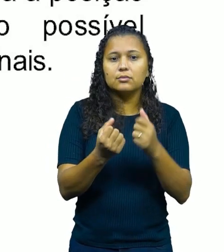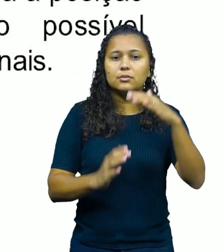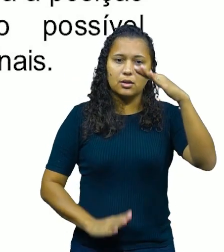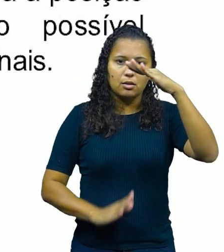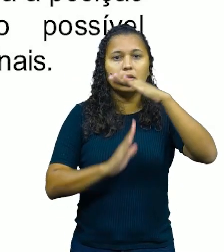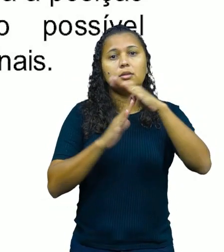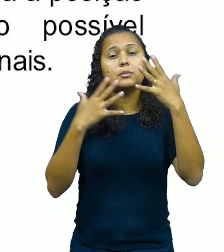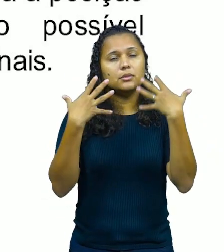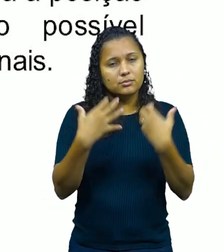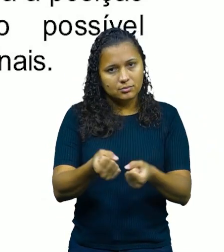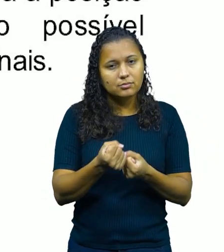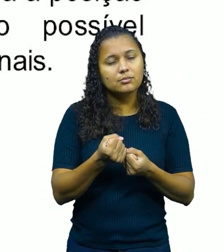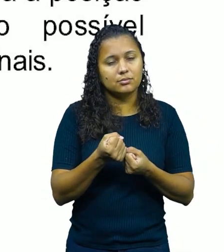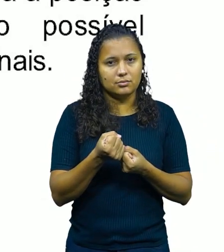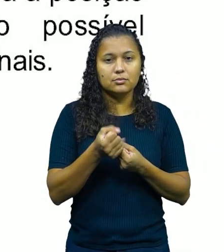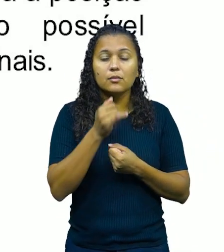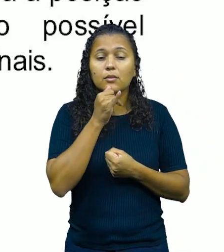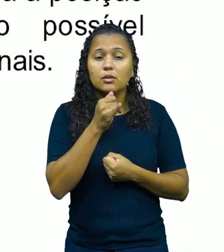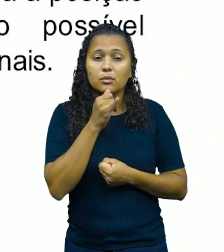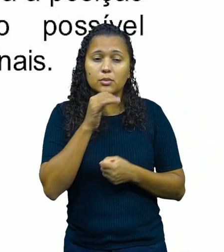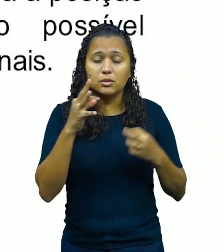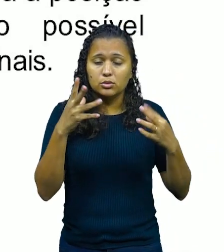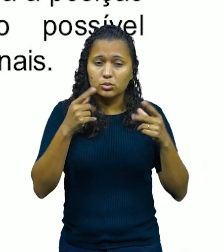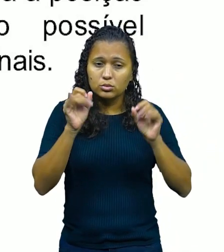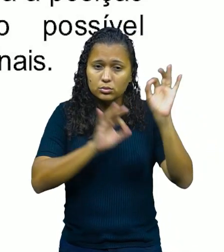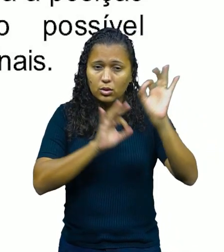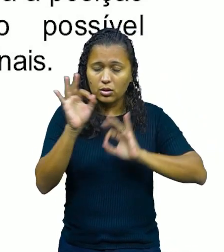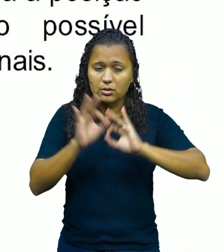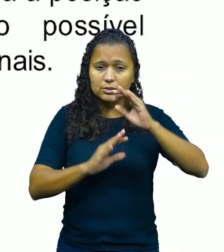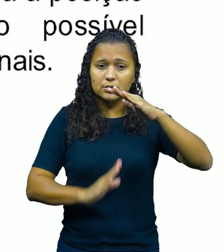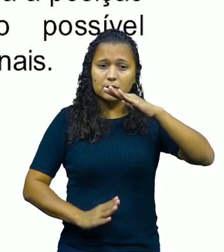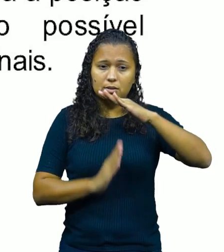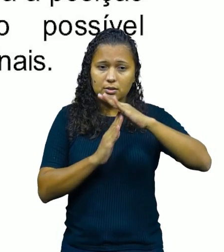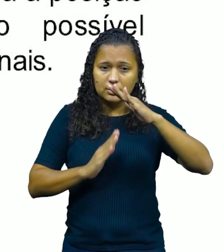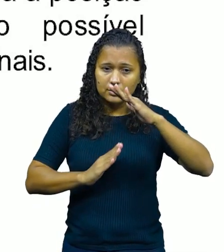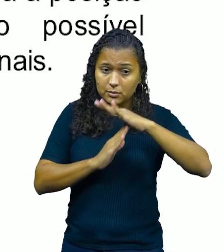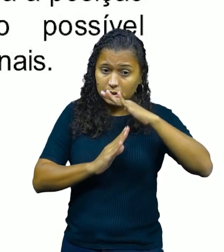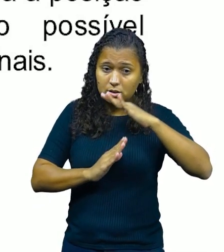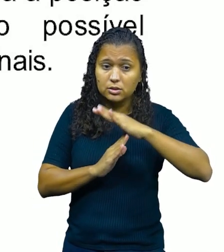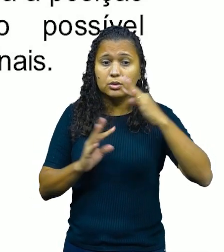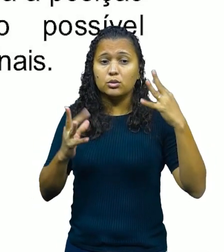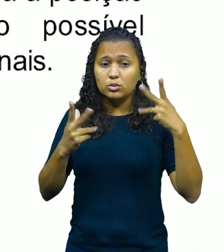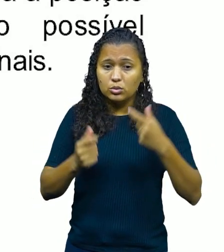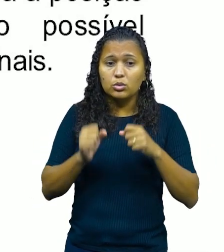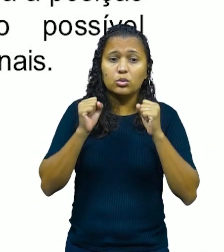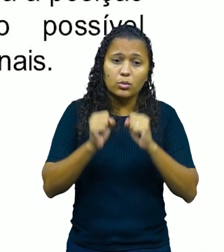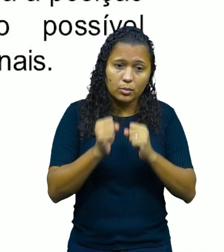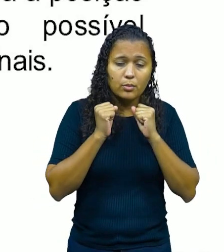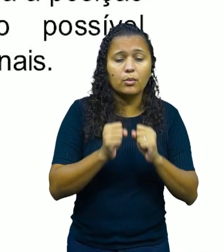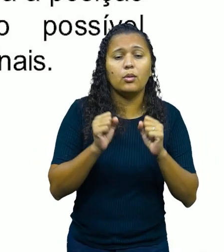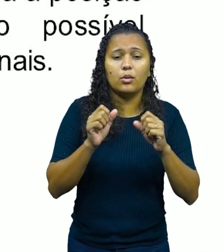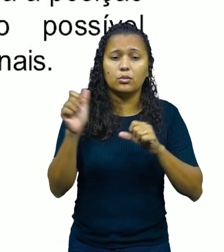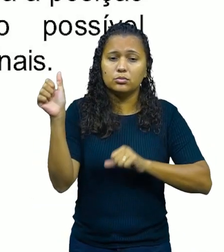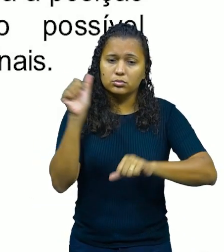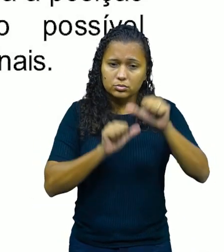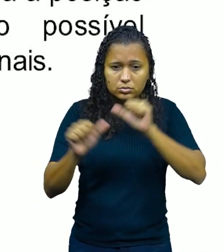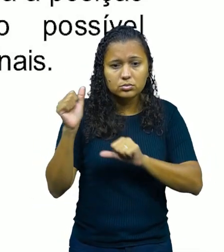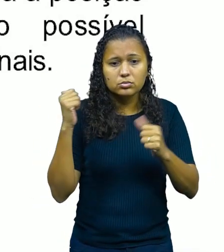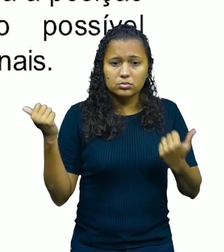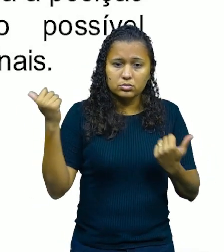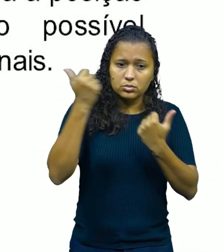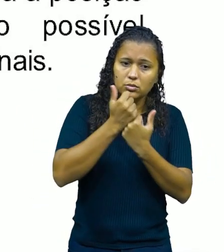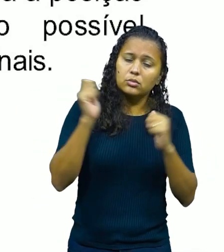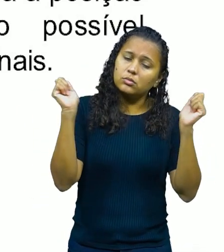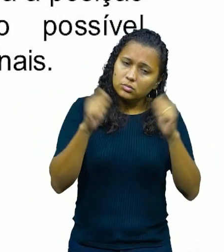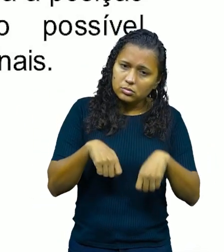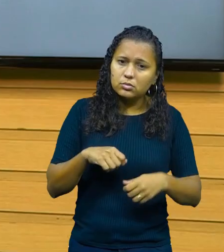pode ser mexido. Então dentro desse limite aqui desse arco, tudo isso daqui ele pode ser intercambiável,